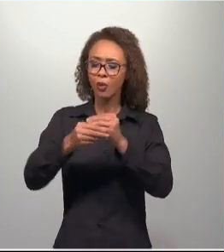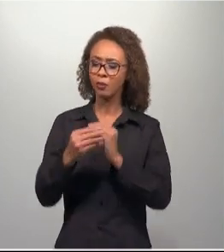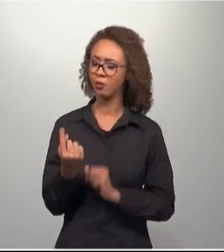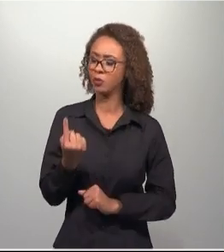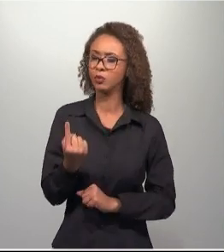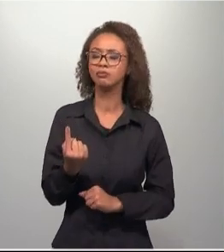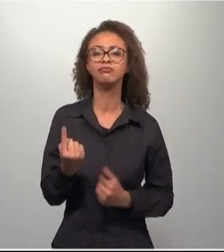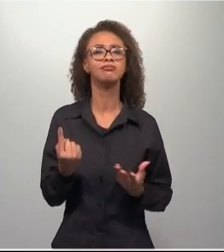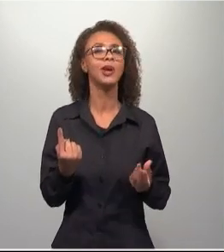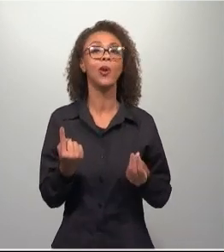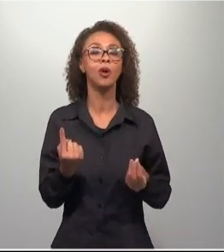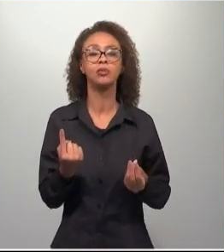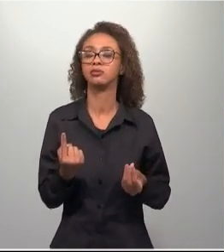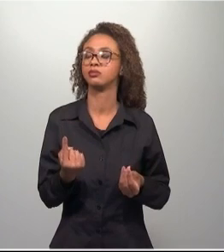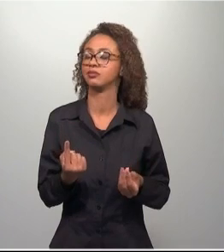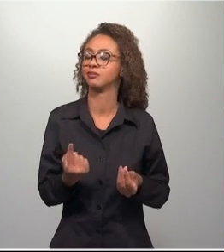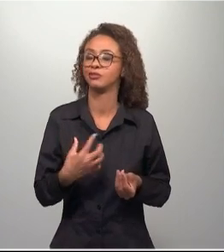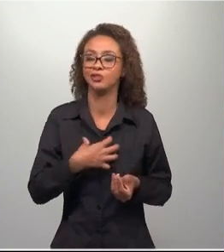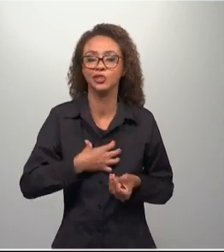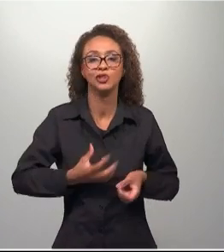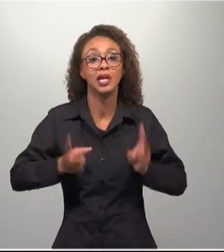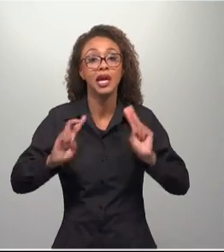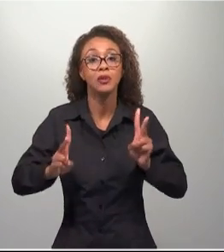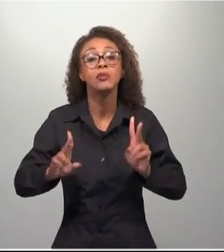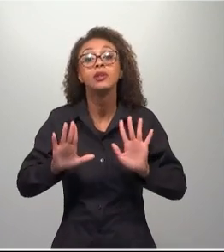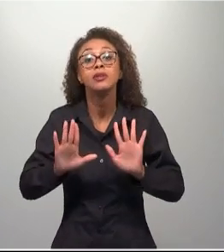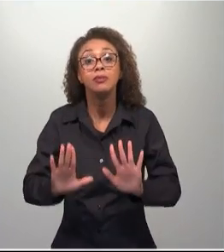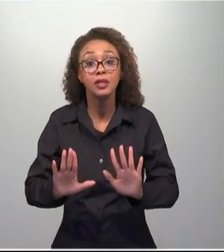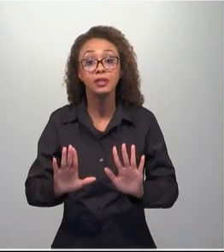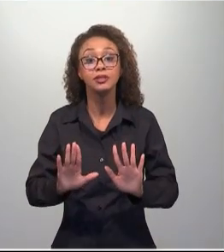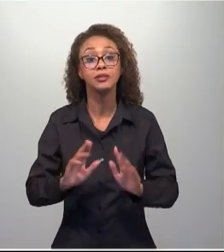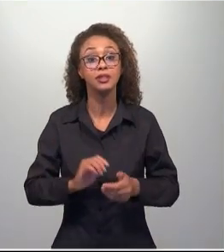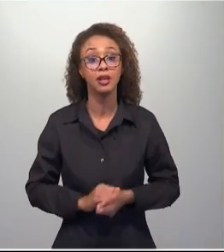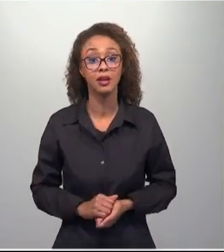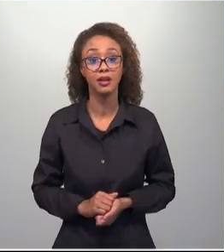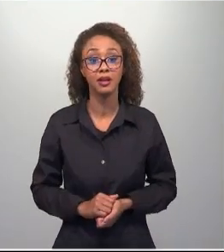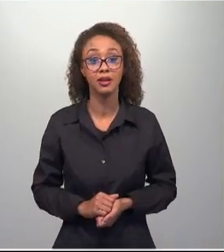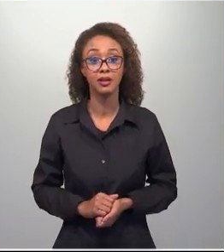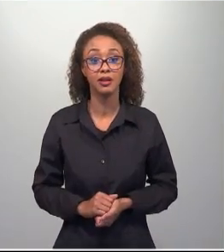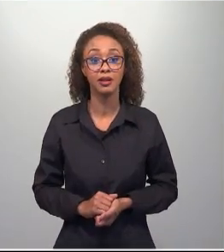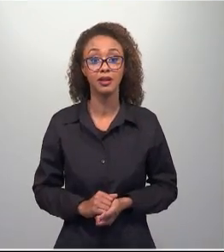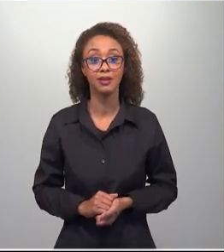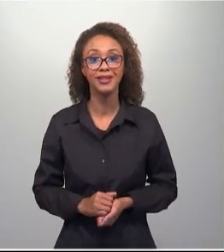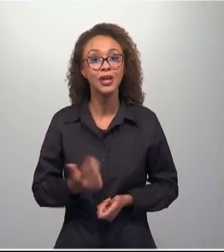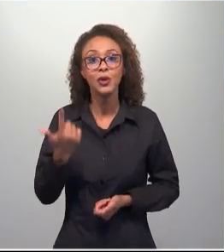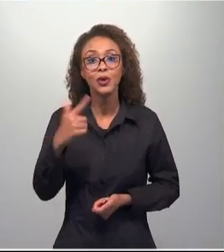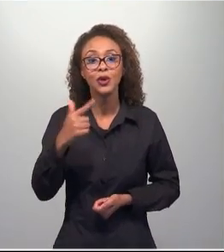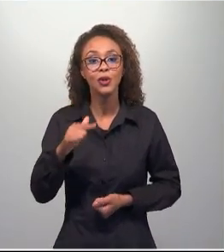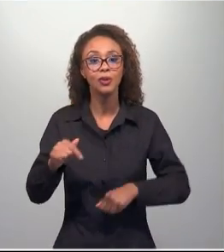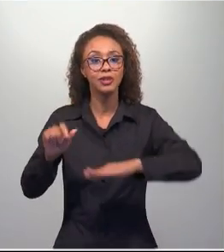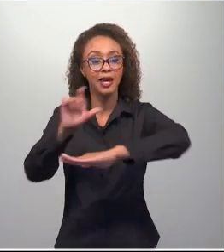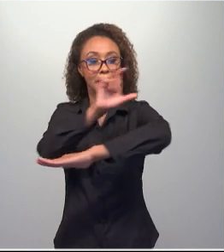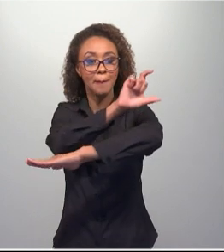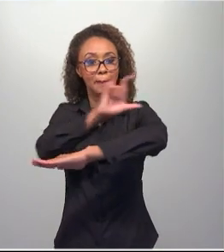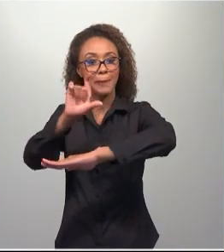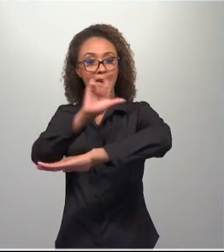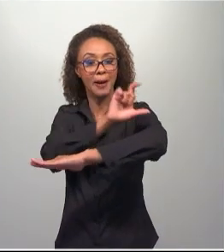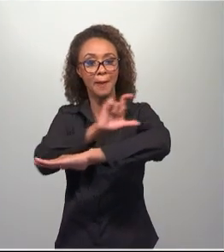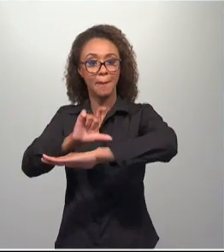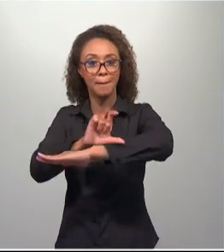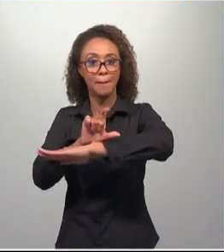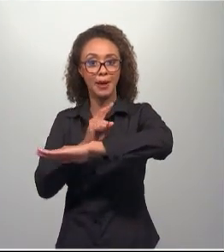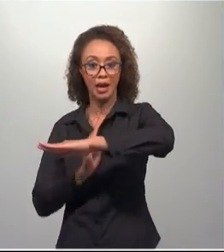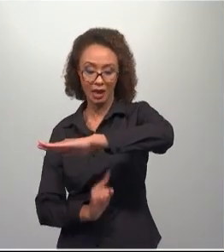exatamente a mesma operação só que eu não tenho o soma 1 aqui e aí o que vai